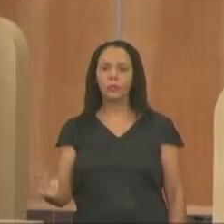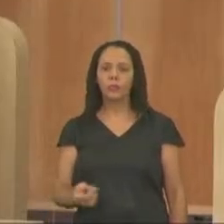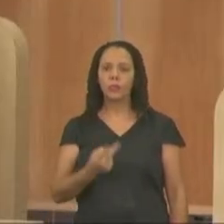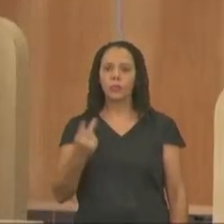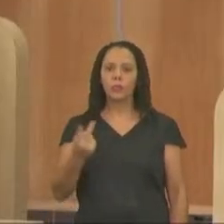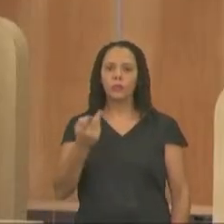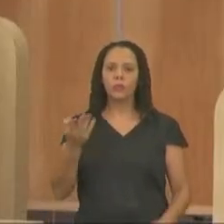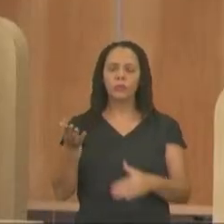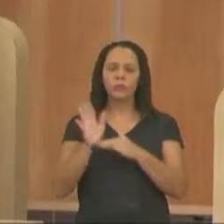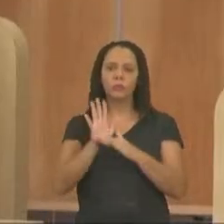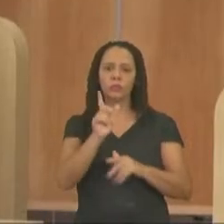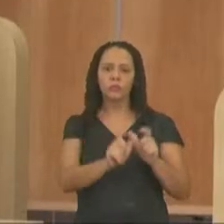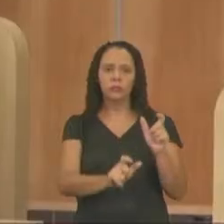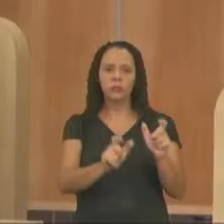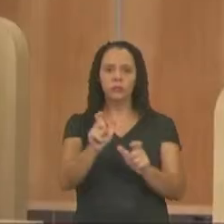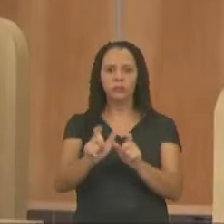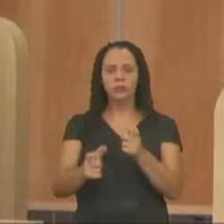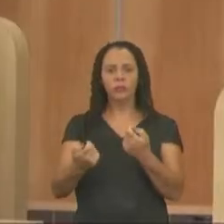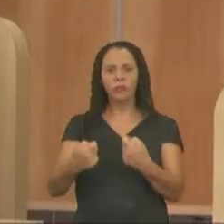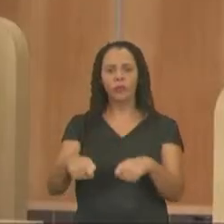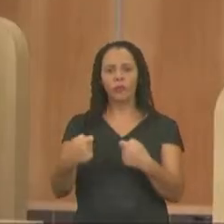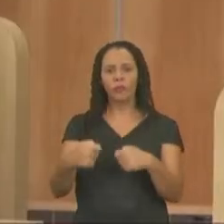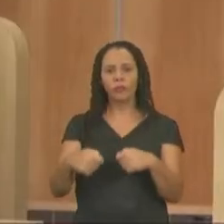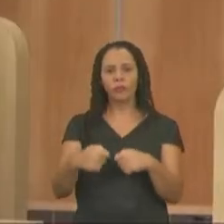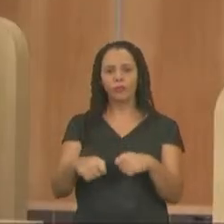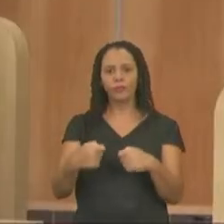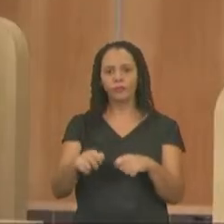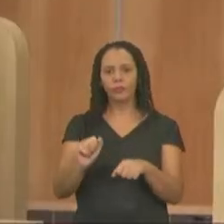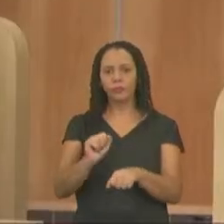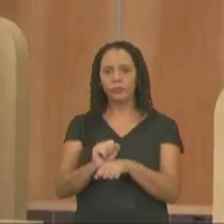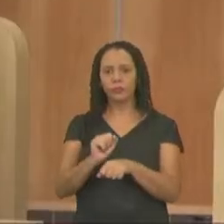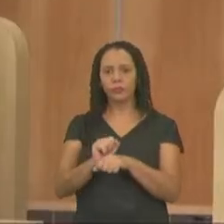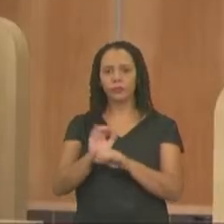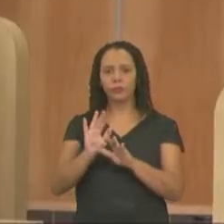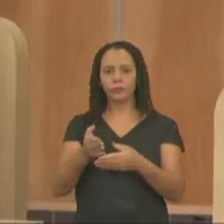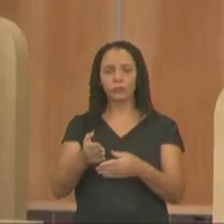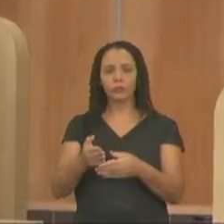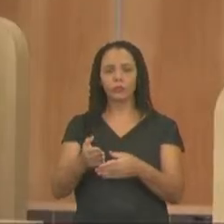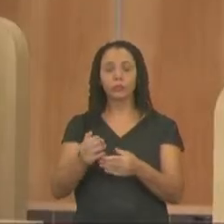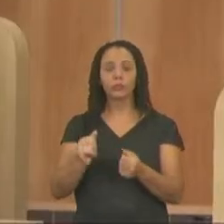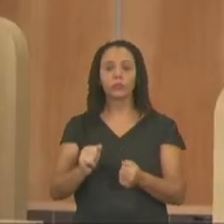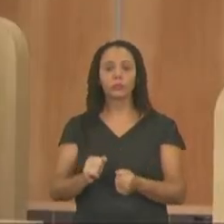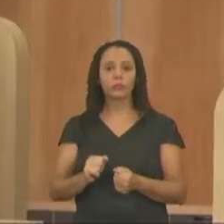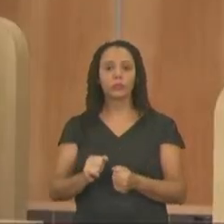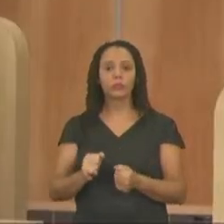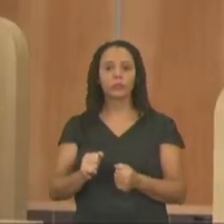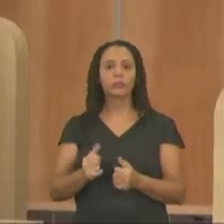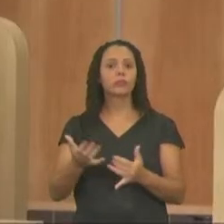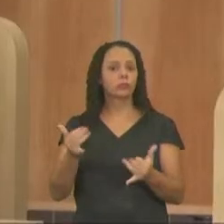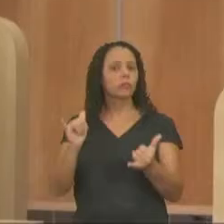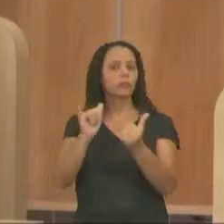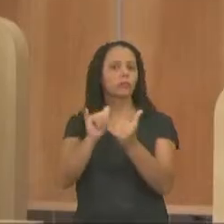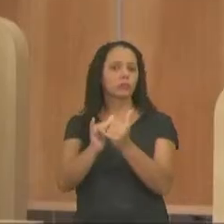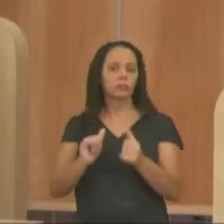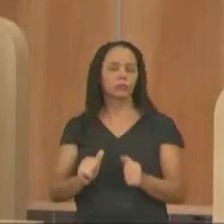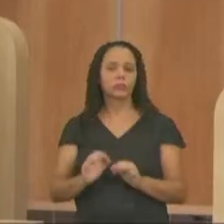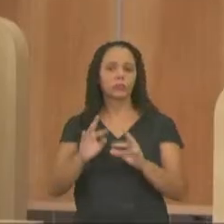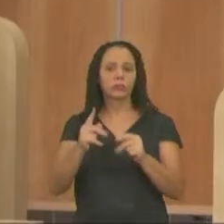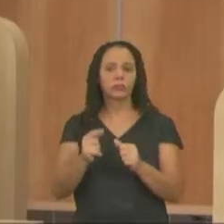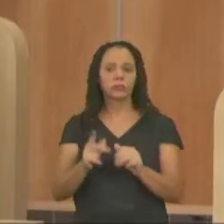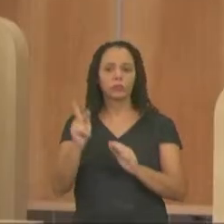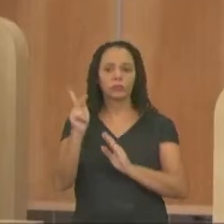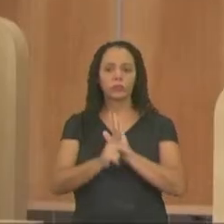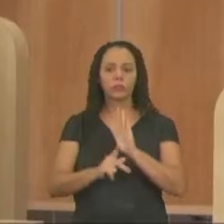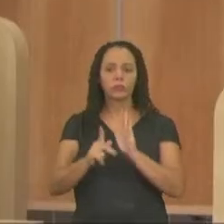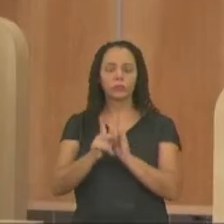valorizar, né, e ajudar pessoas que precisam, estão esperando há muito tempo essa anistia. Então, todo projeto